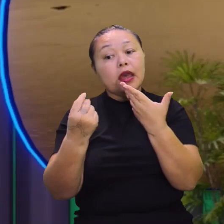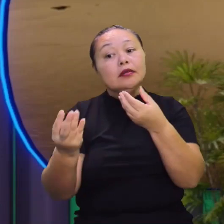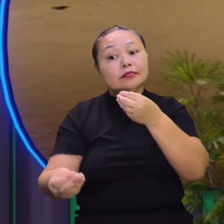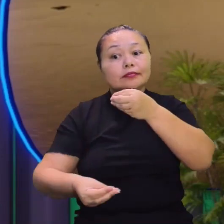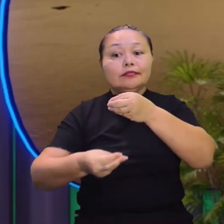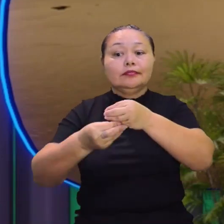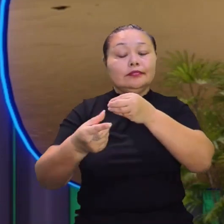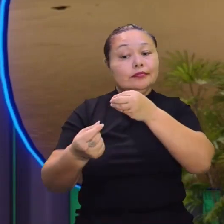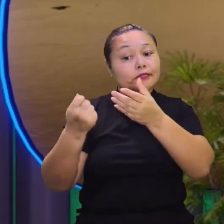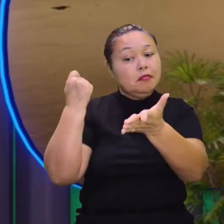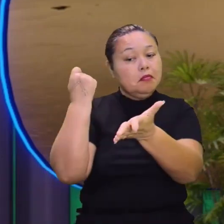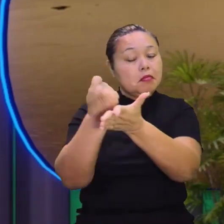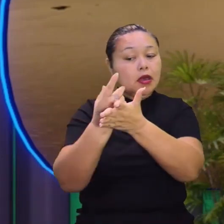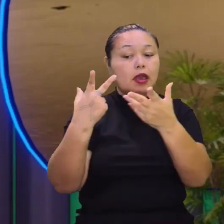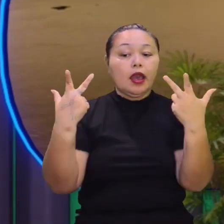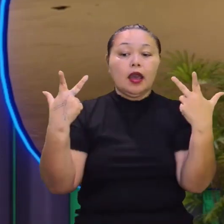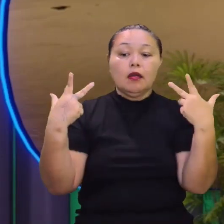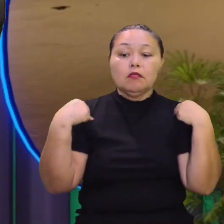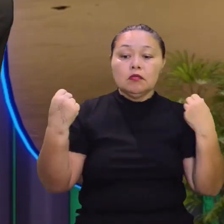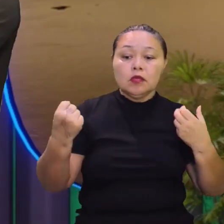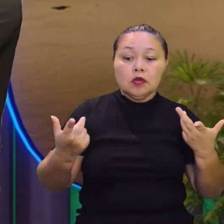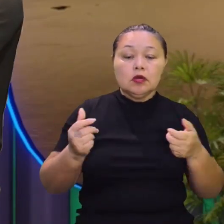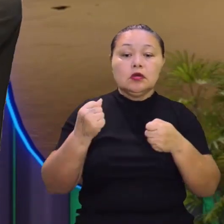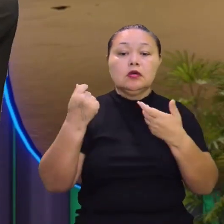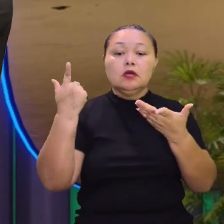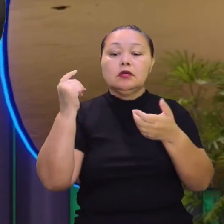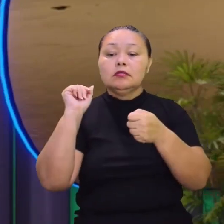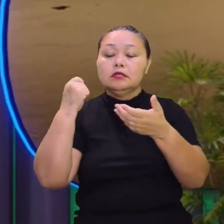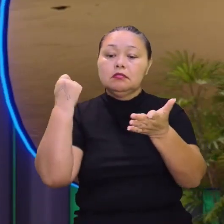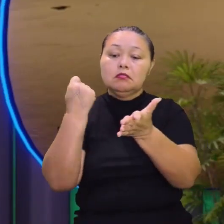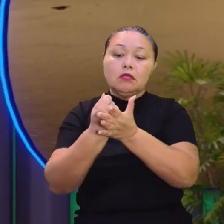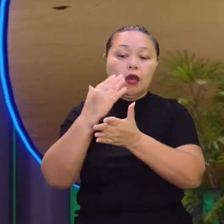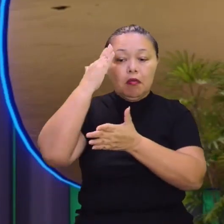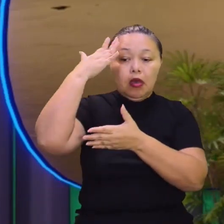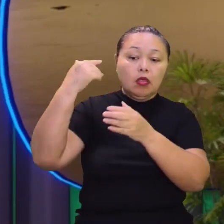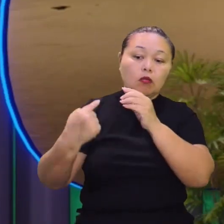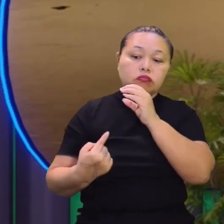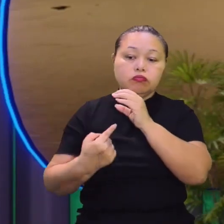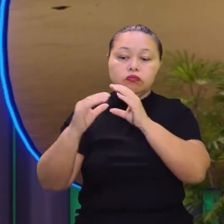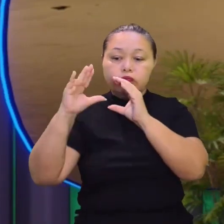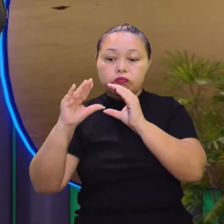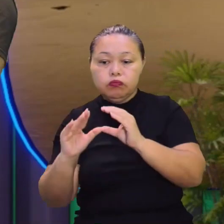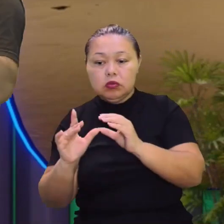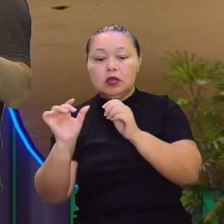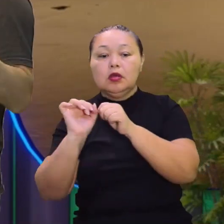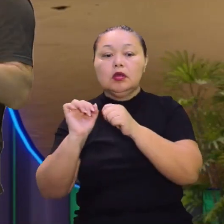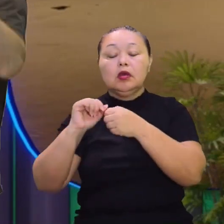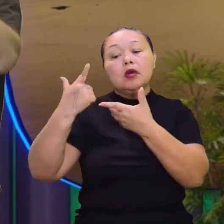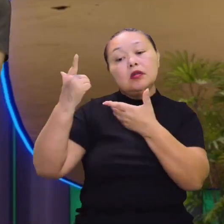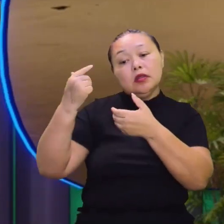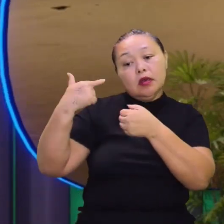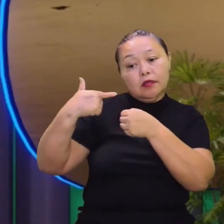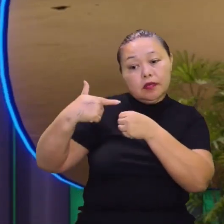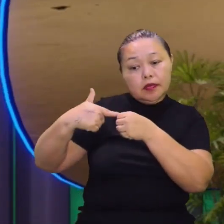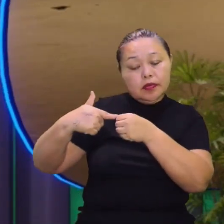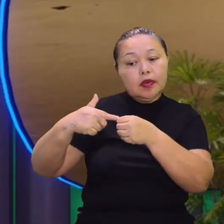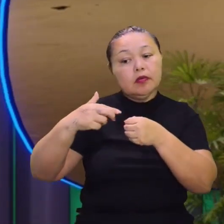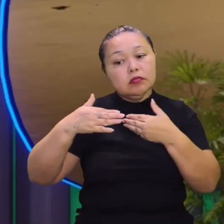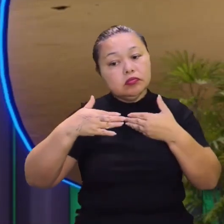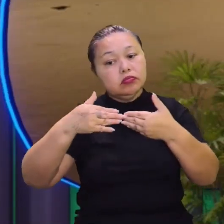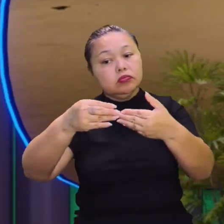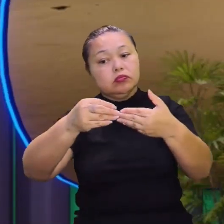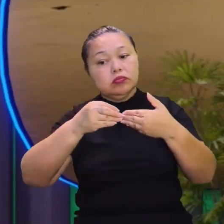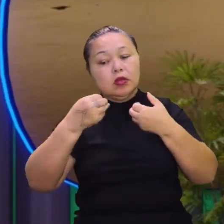Com certeza. Isso? Tem que pagar o motorista, a mola que quebra, o pneu que fura. Combustível utilizado. Combustível também utilizado